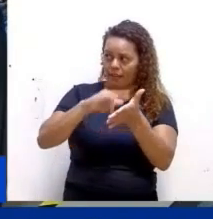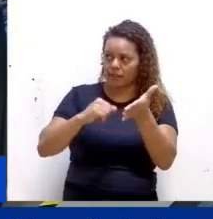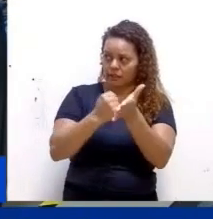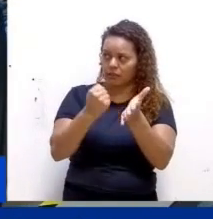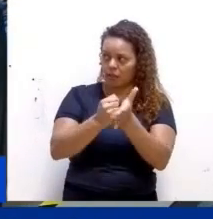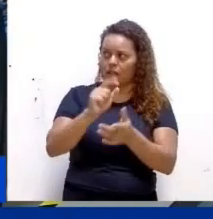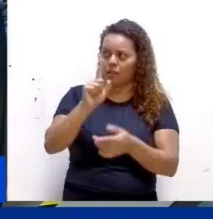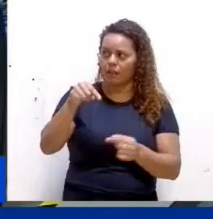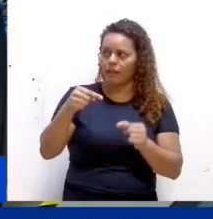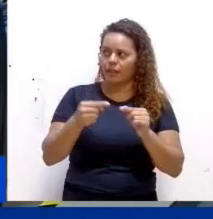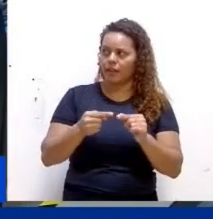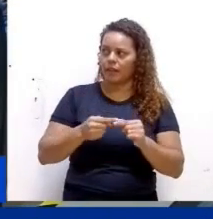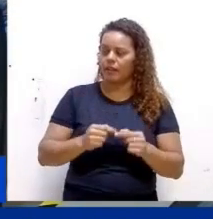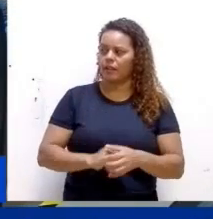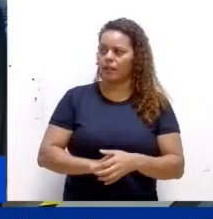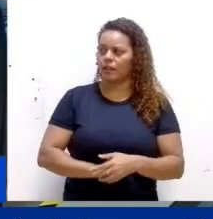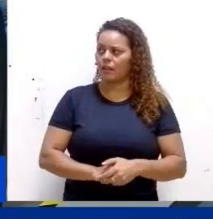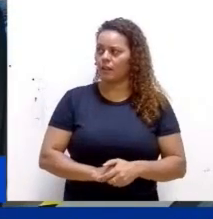É?